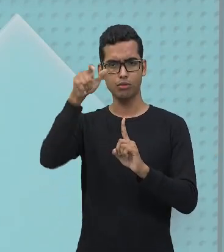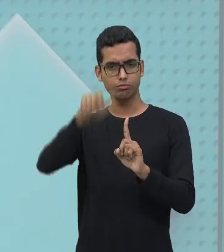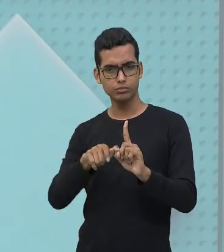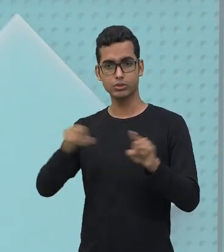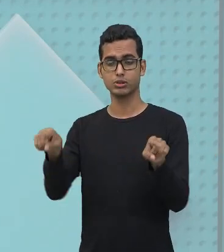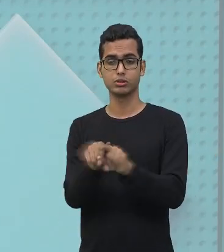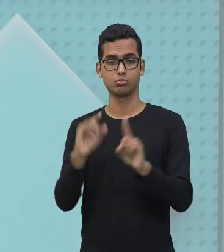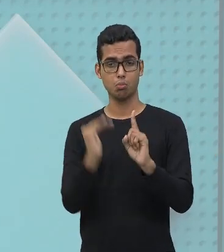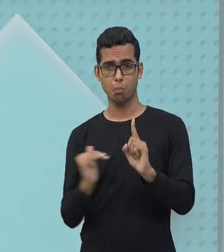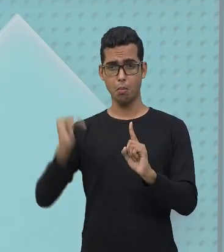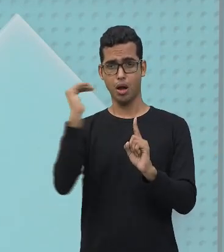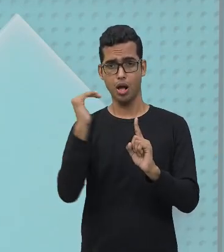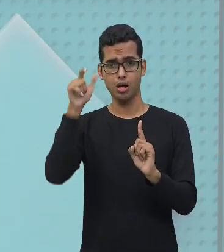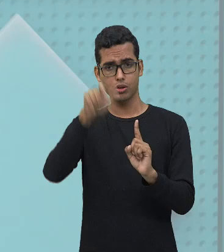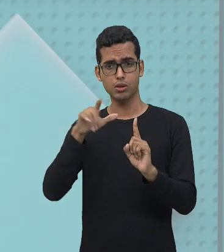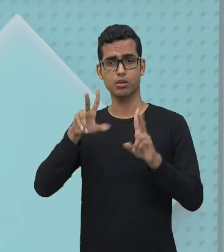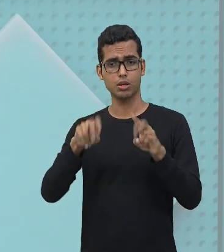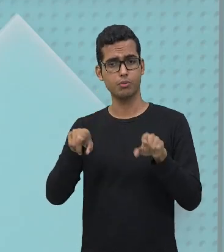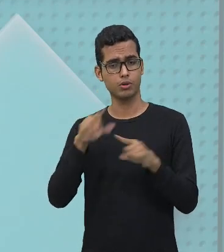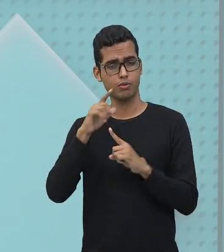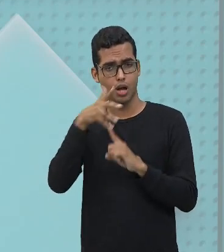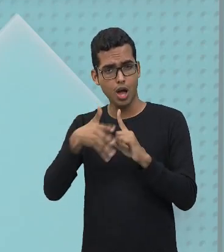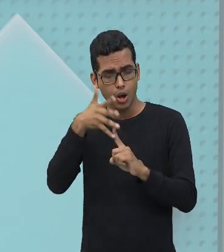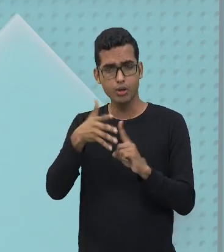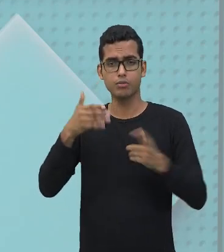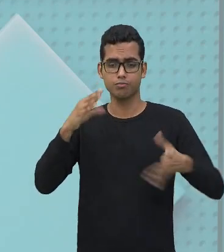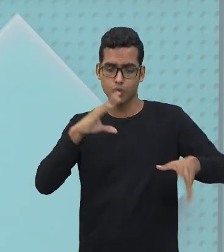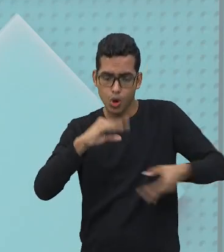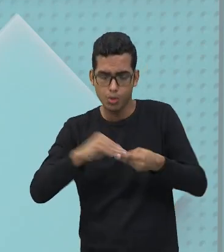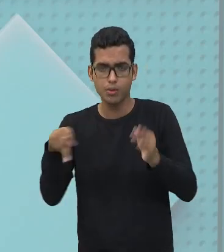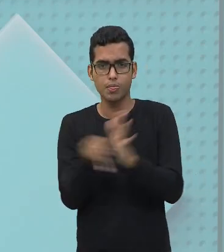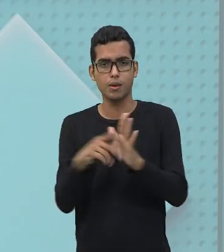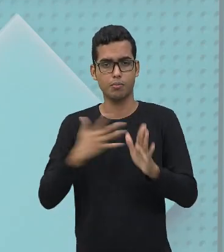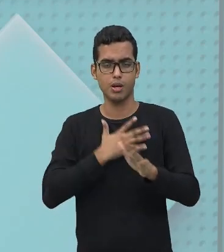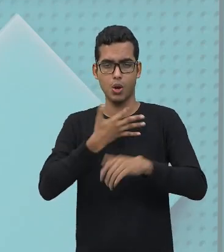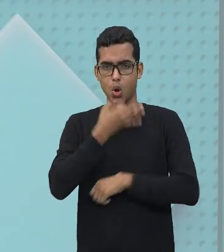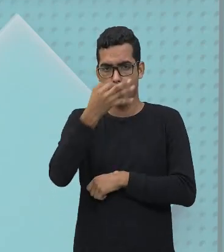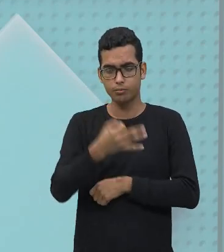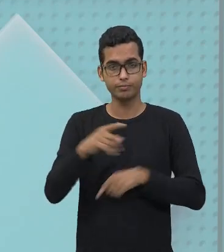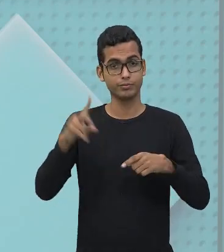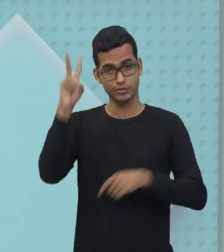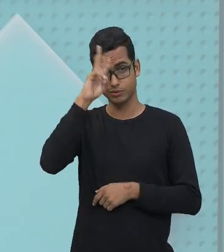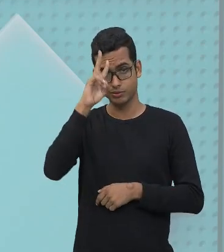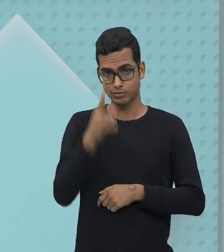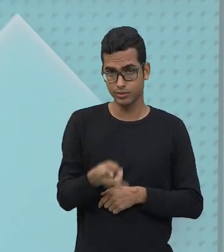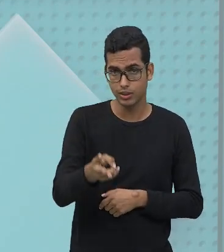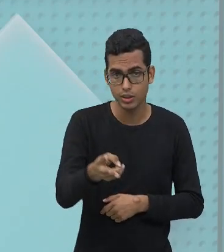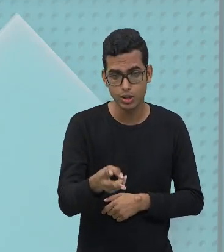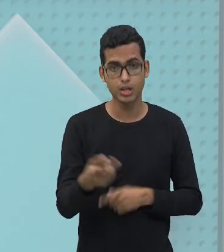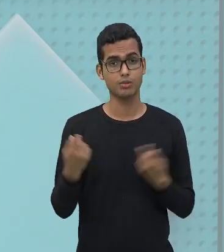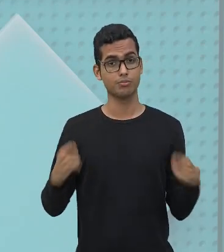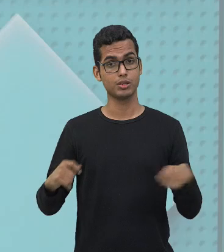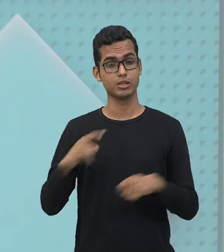vai ajudar a fundamentar o meu posicionamento, ok? Então, lembre sempre, eu preciso